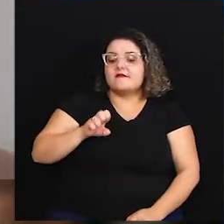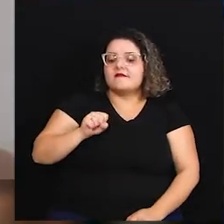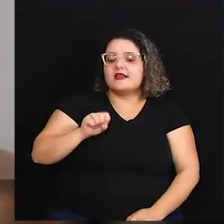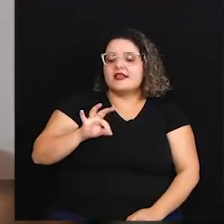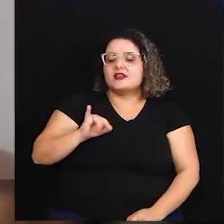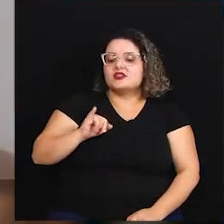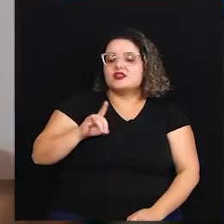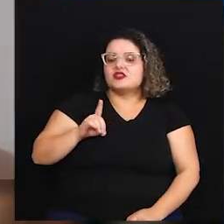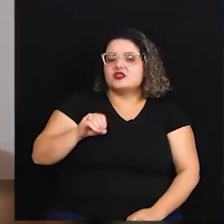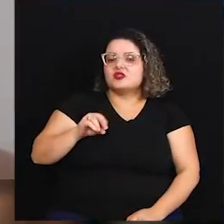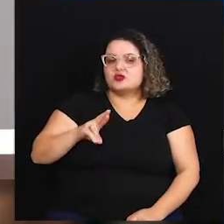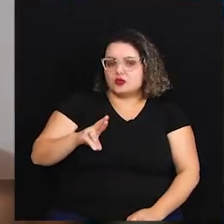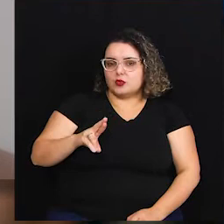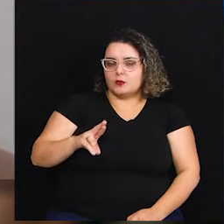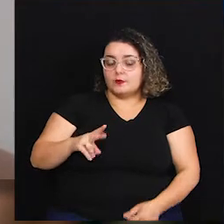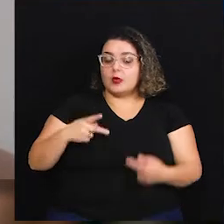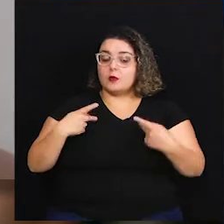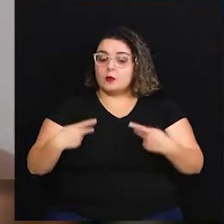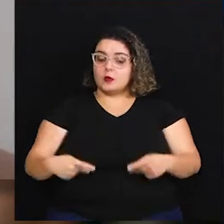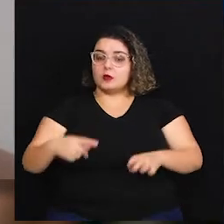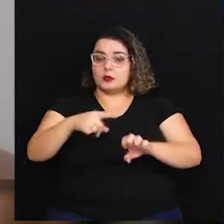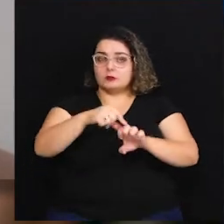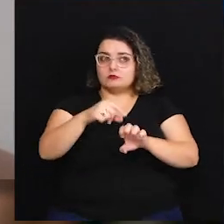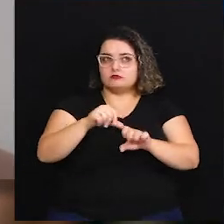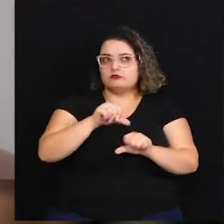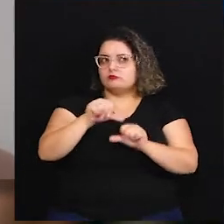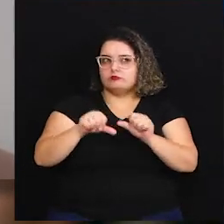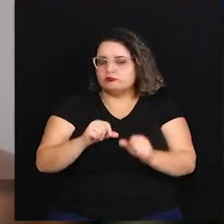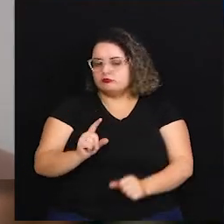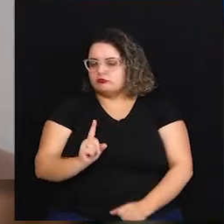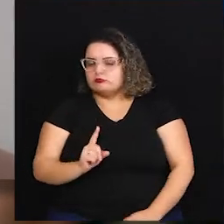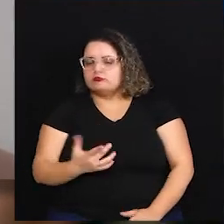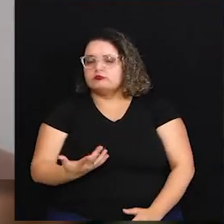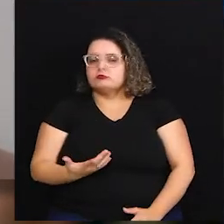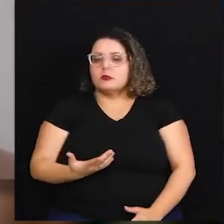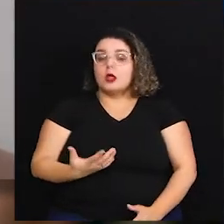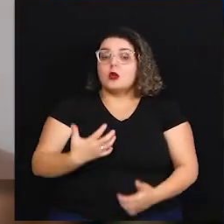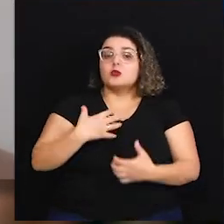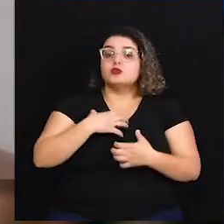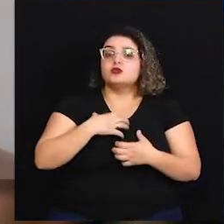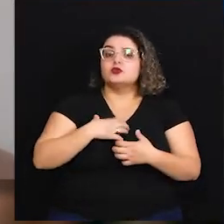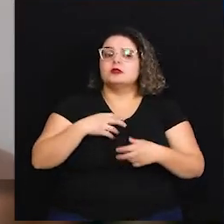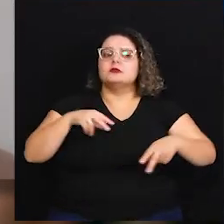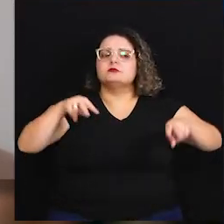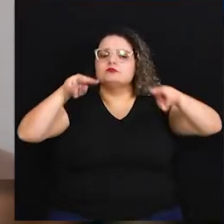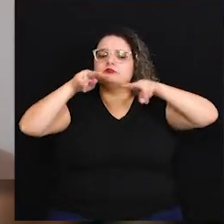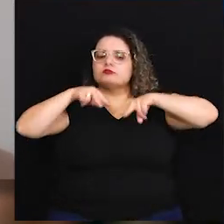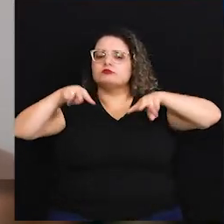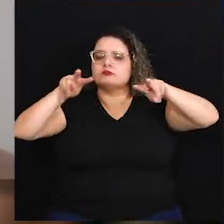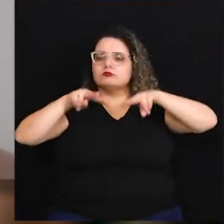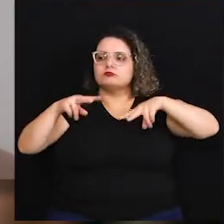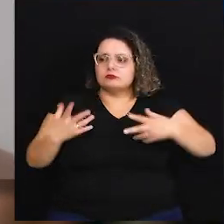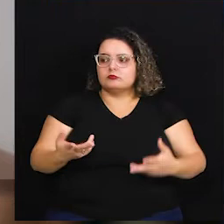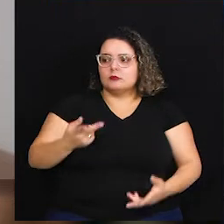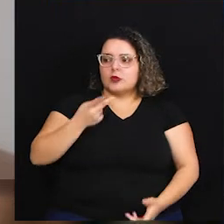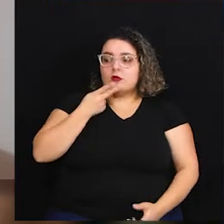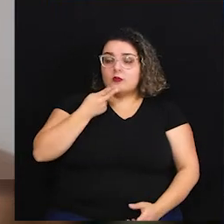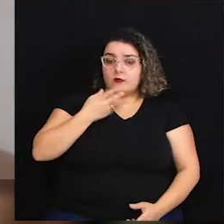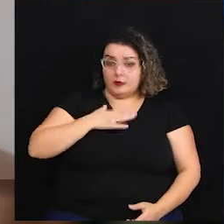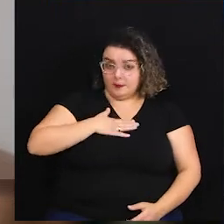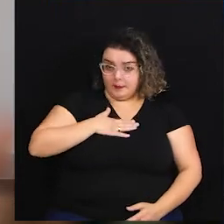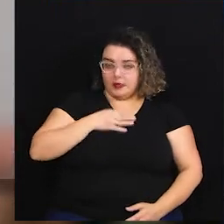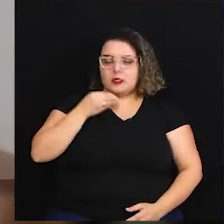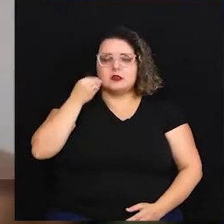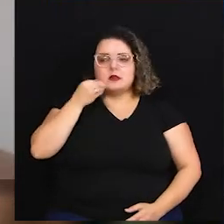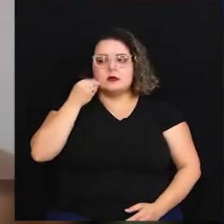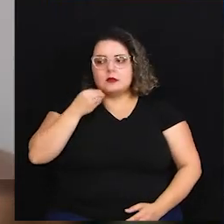Olha, eu acho que a postura do empreendedor não muda muito. O que muda é a forma como as coisas são vistas. Eu vou dizer sobre a minha